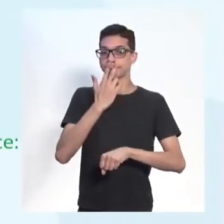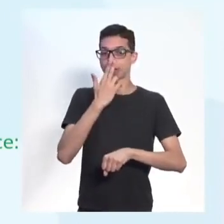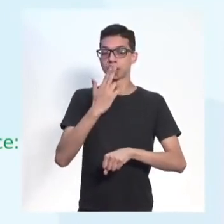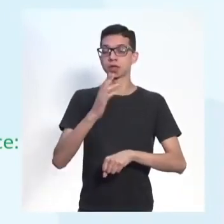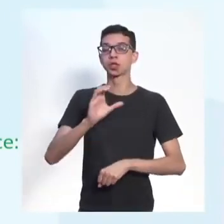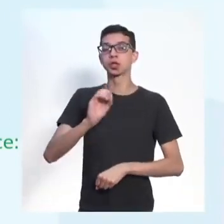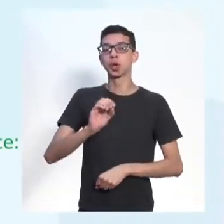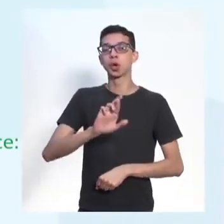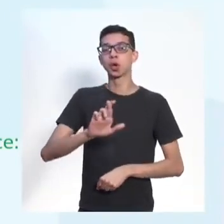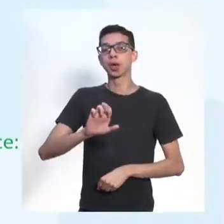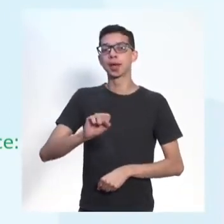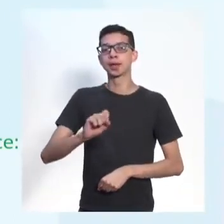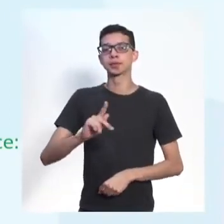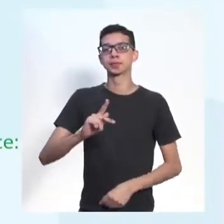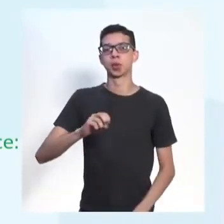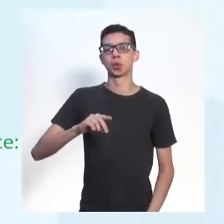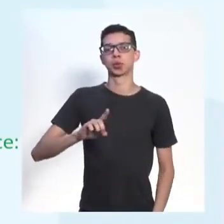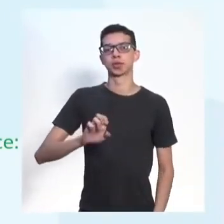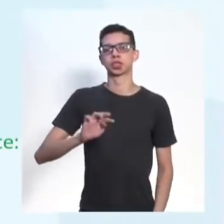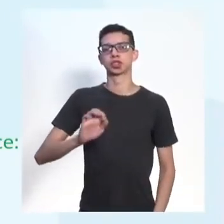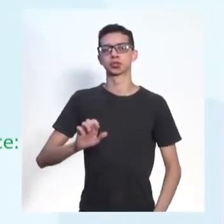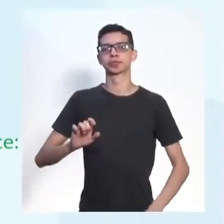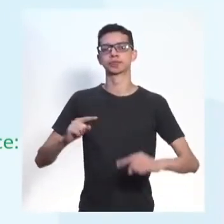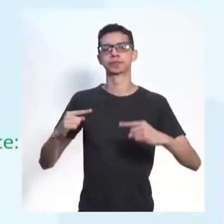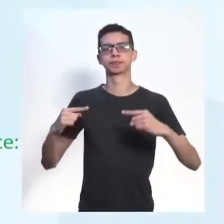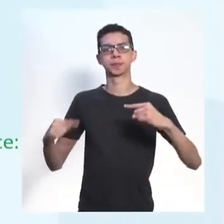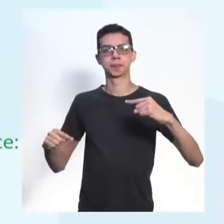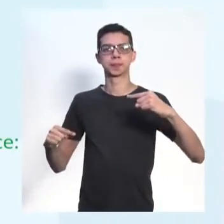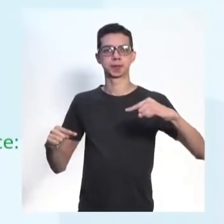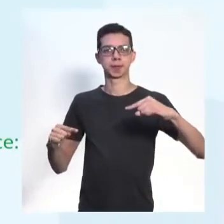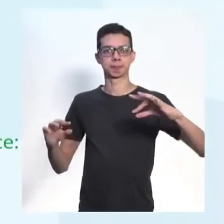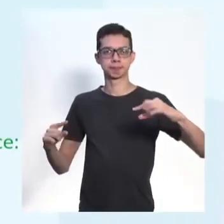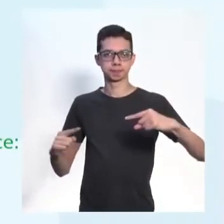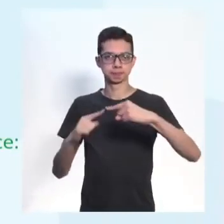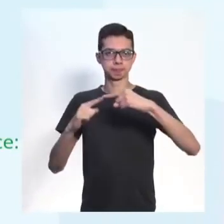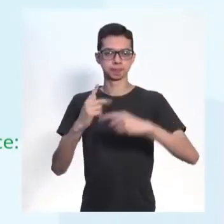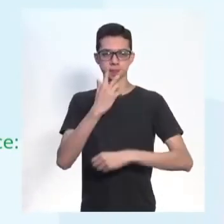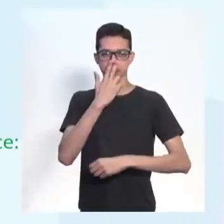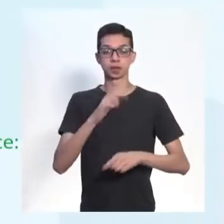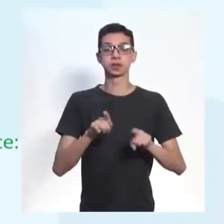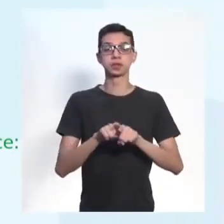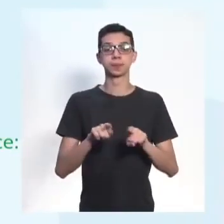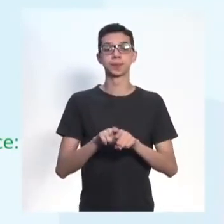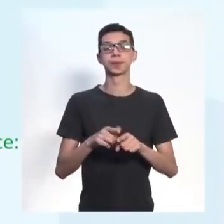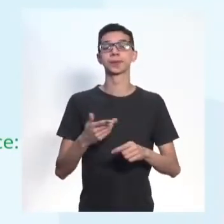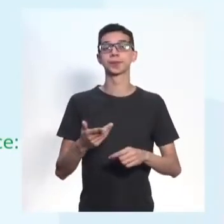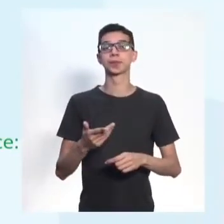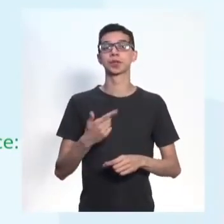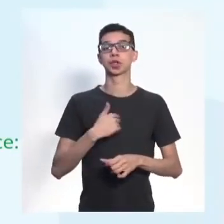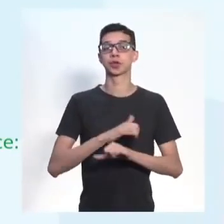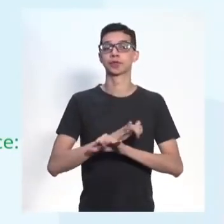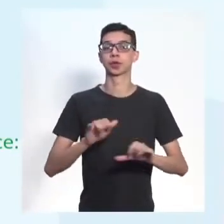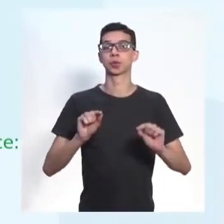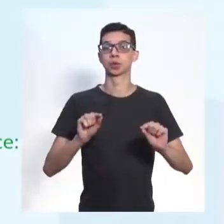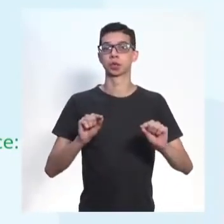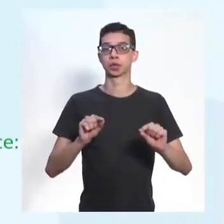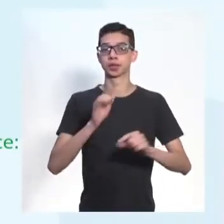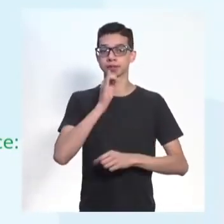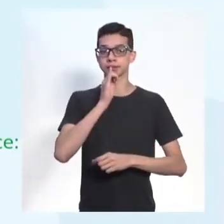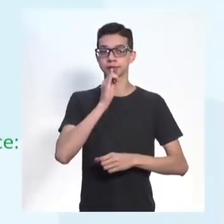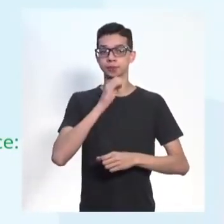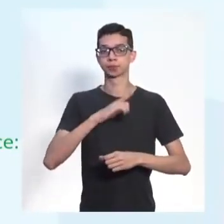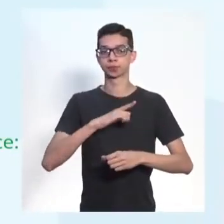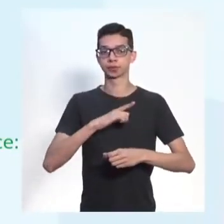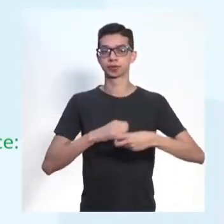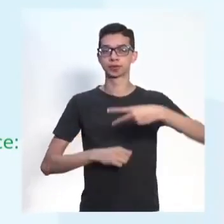E como é oposto pelo vértice, eu posso dizer que o ângulo Y também é um valor de 30 graus, né, Ale? É, e o Gabriel colocou aqui que